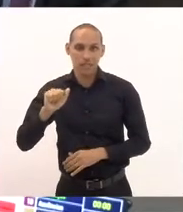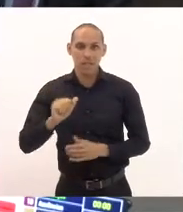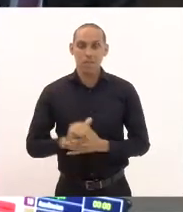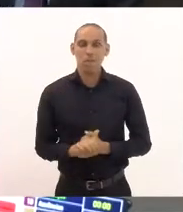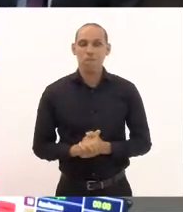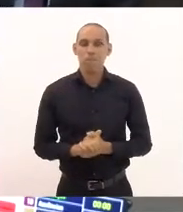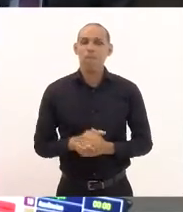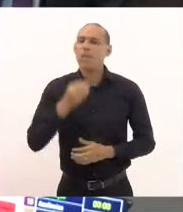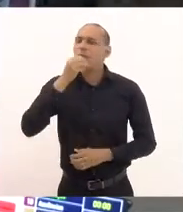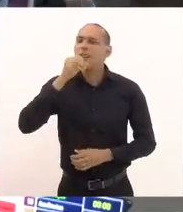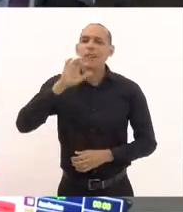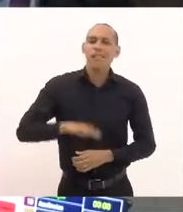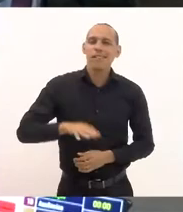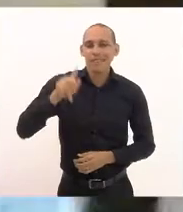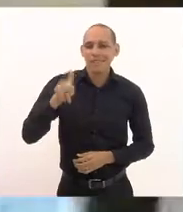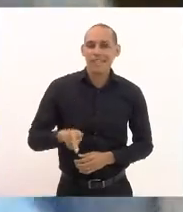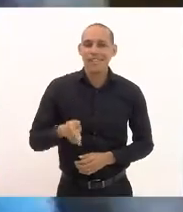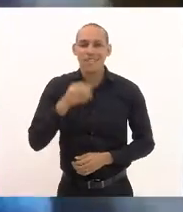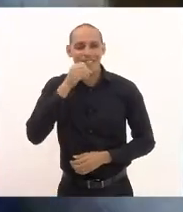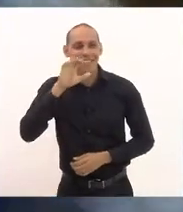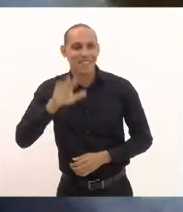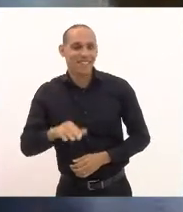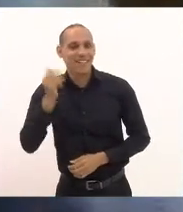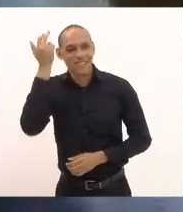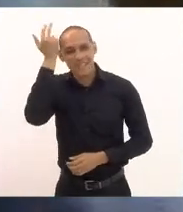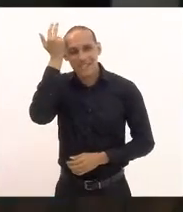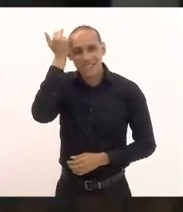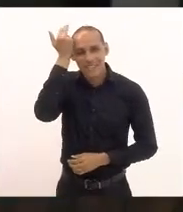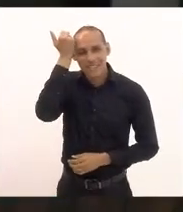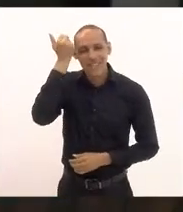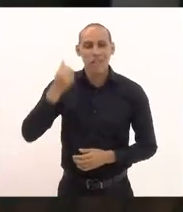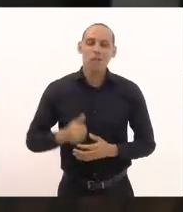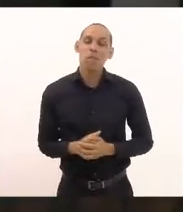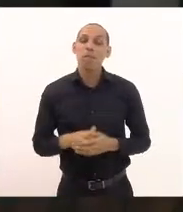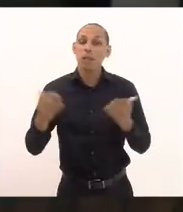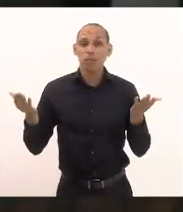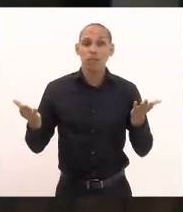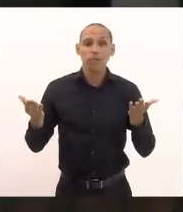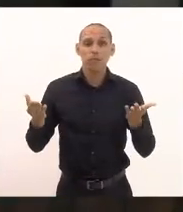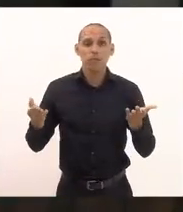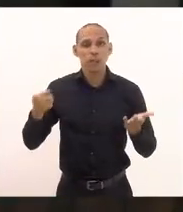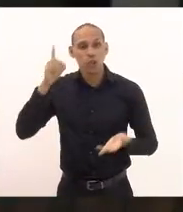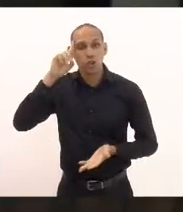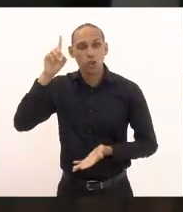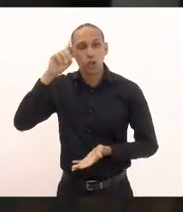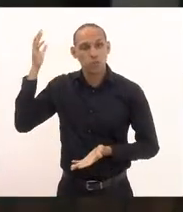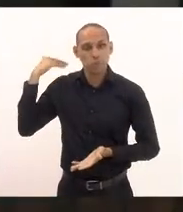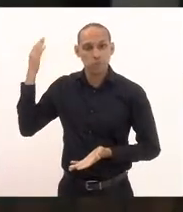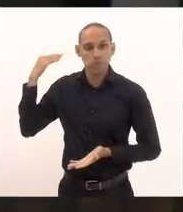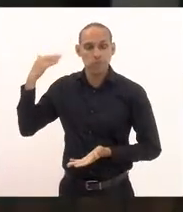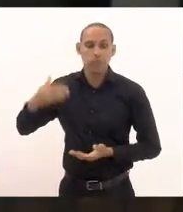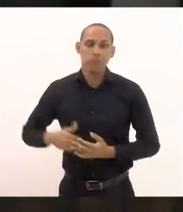Então, muito boa tarde, presidente. Boa tarde, Eliomar. Como nos dias anteriores,